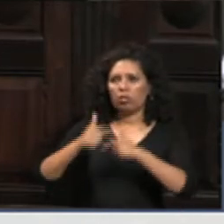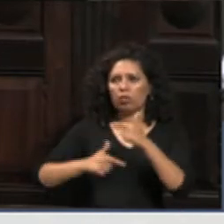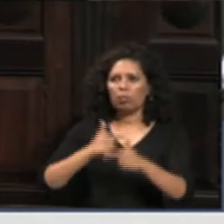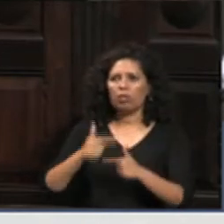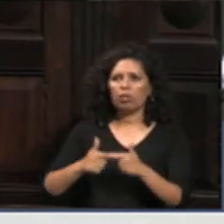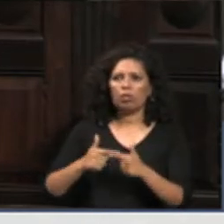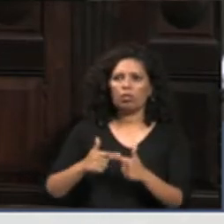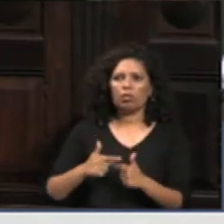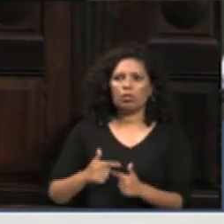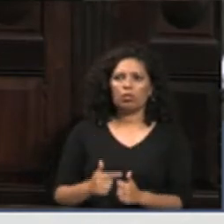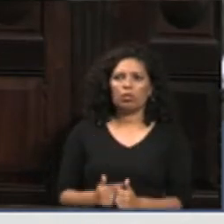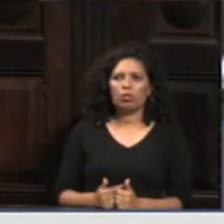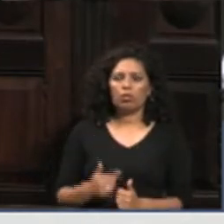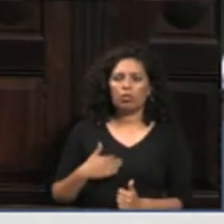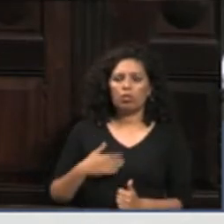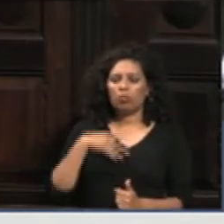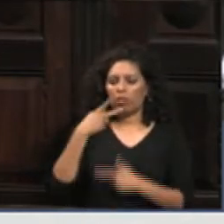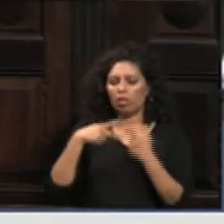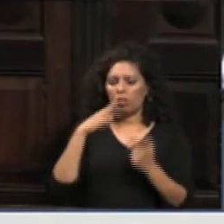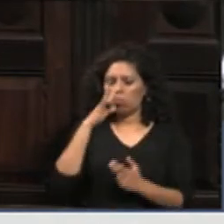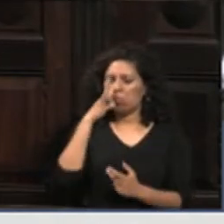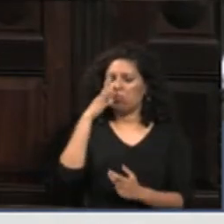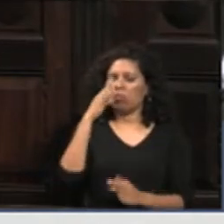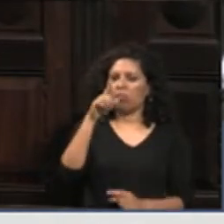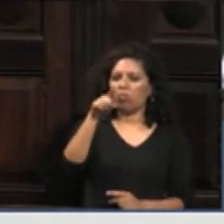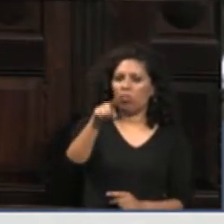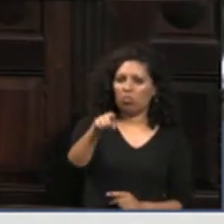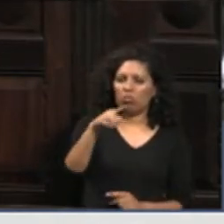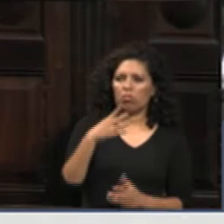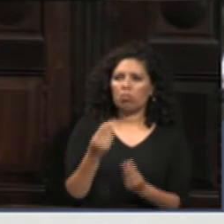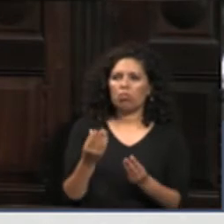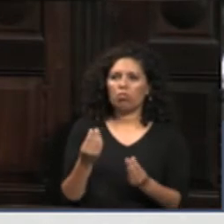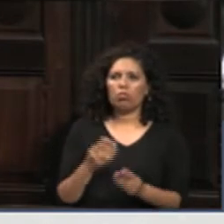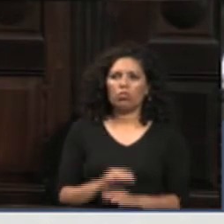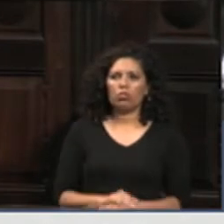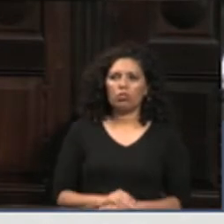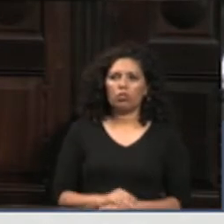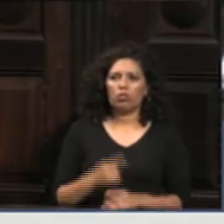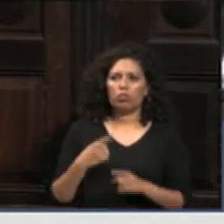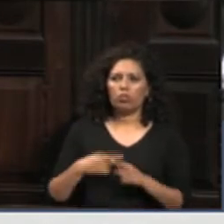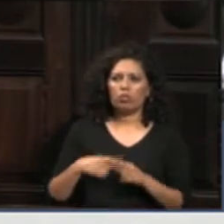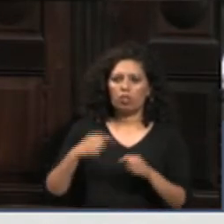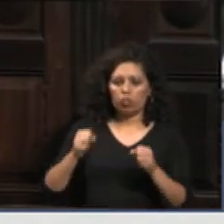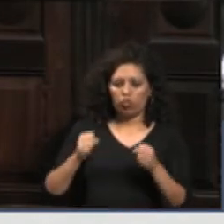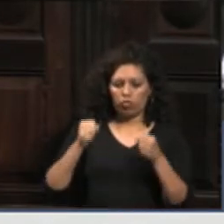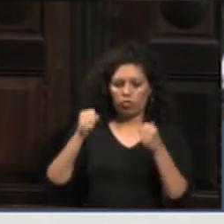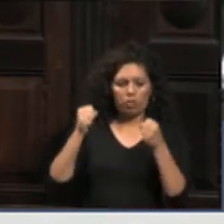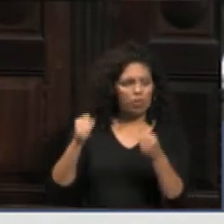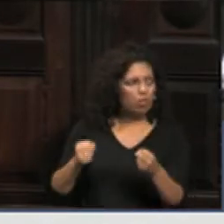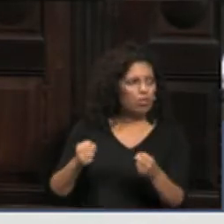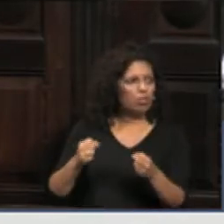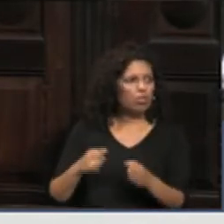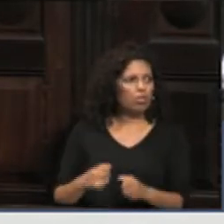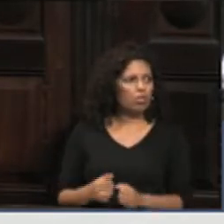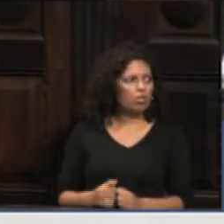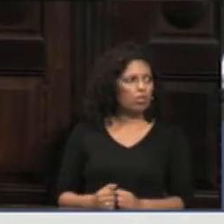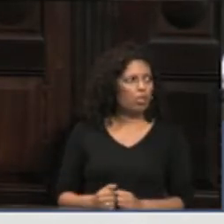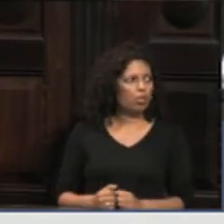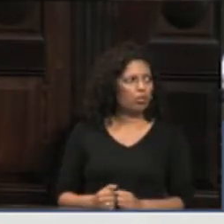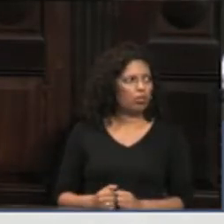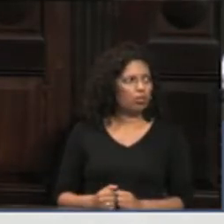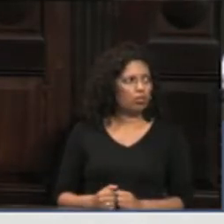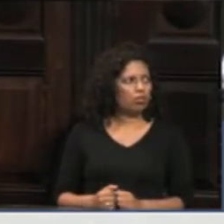que aprendi muito com Vossa Excelência. Vossa Excelência deu exemplo aqui de retidão, de